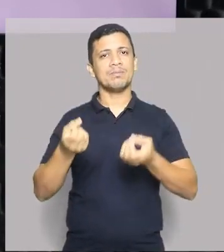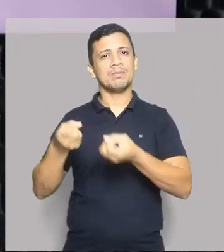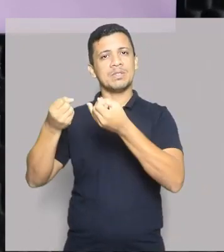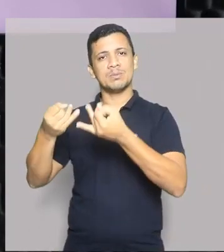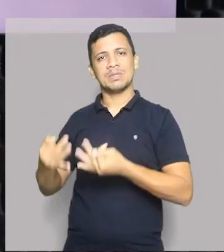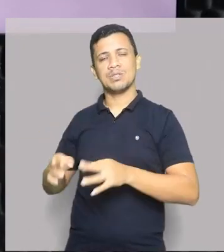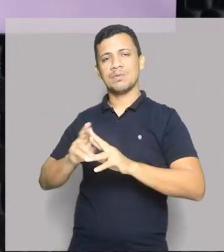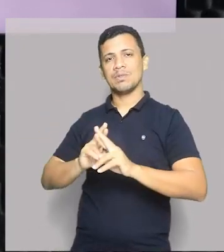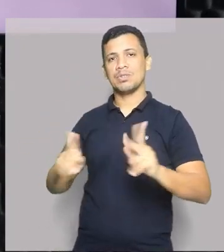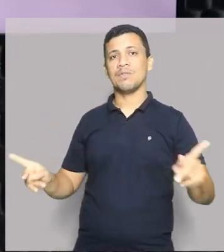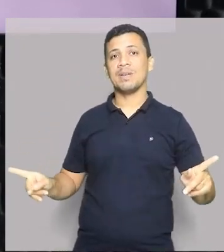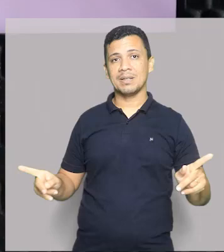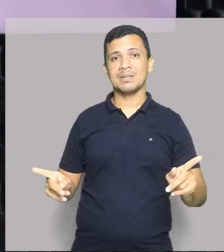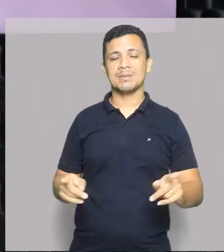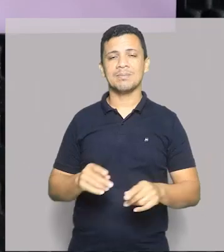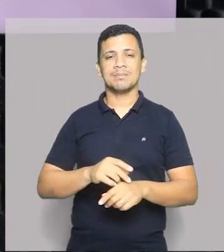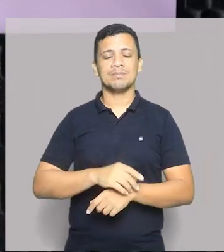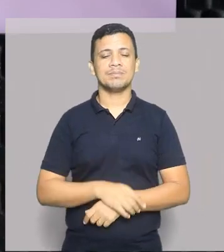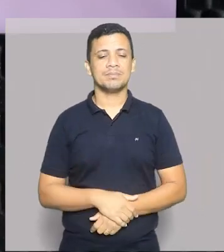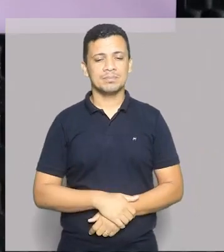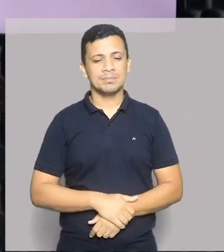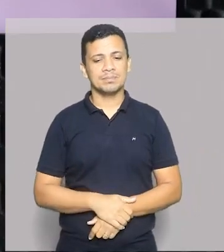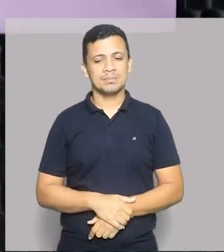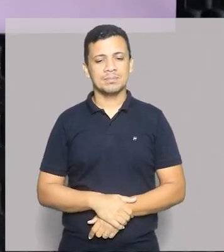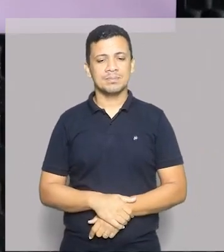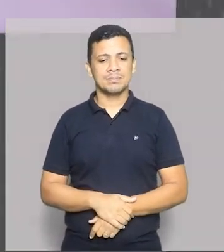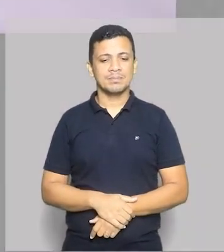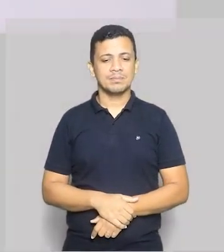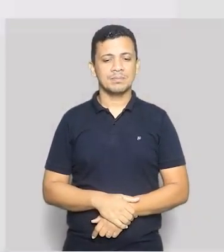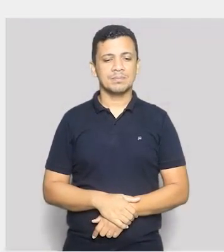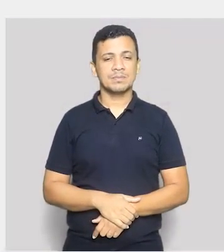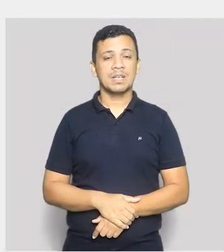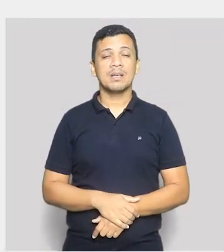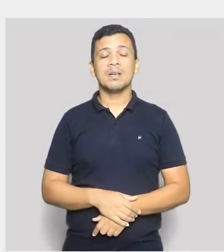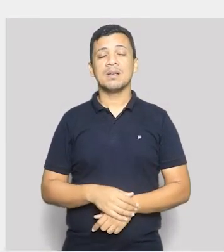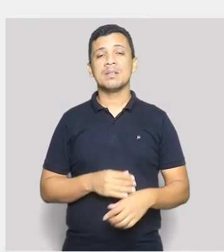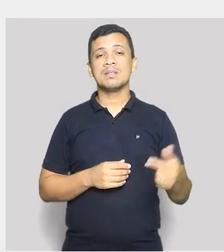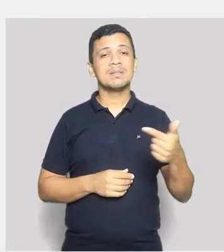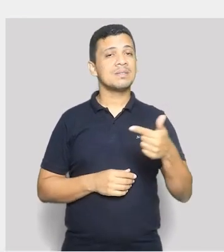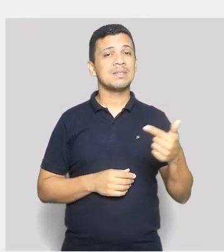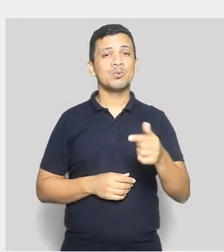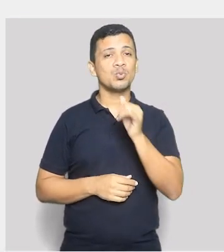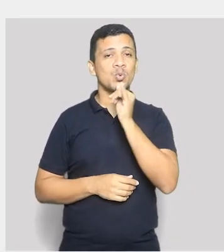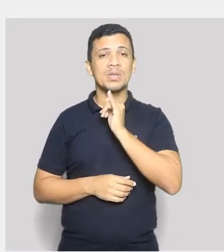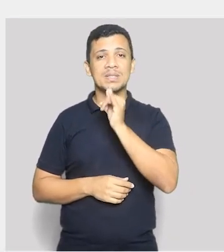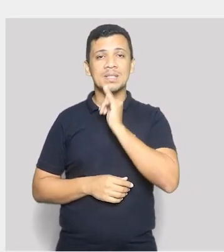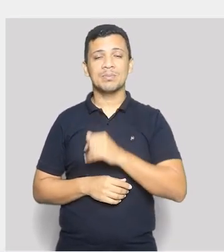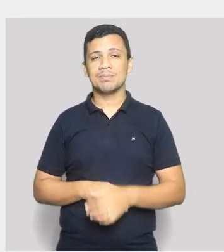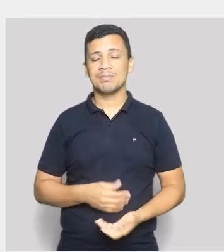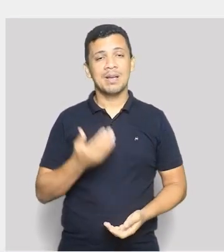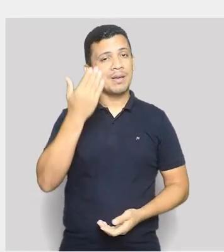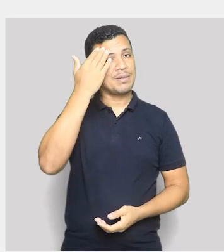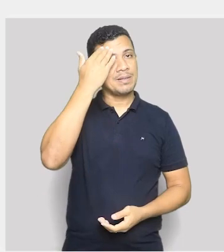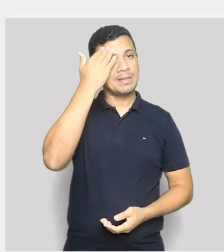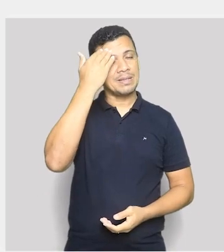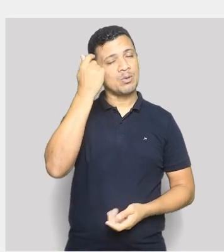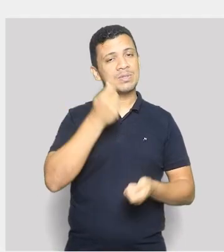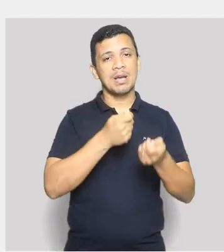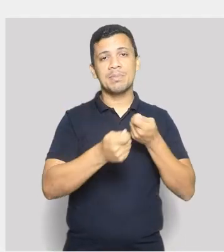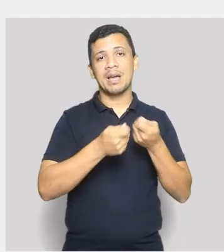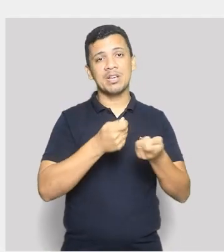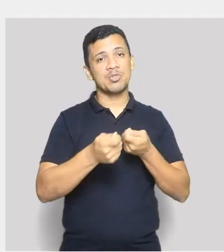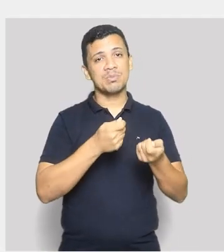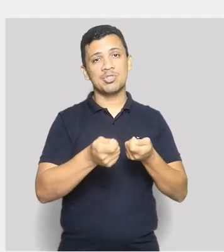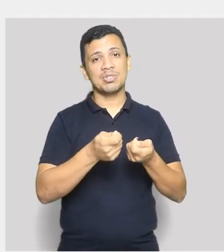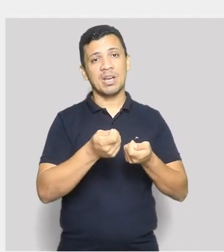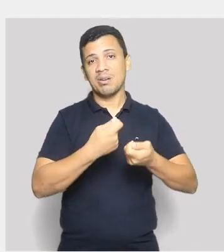é coordenada, não se esqueçam, coordenada cinética. O segundo exemplo, como não souberam administrar o negócio, a empresa